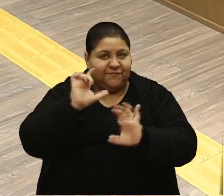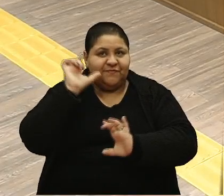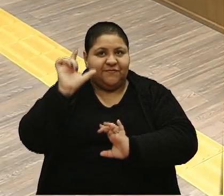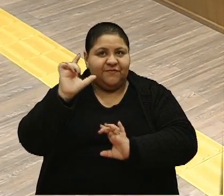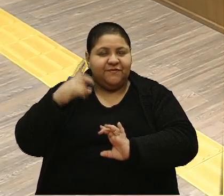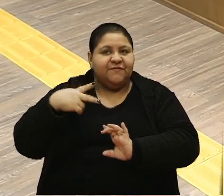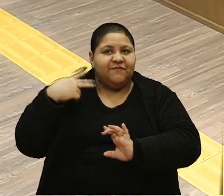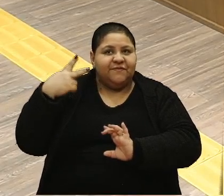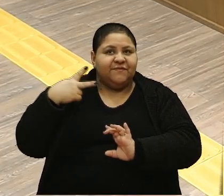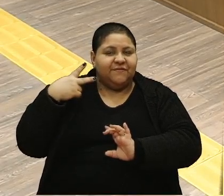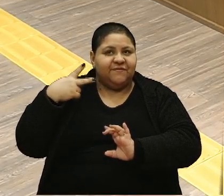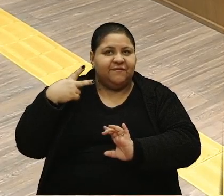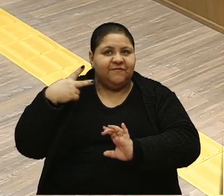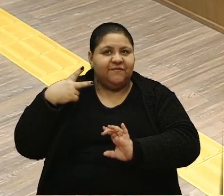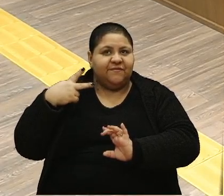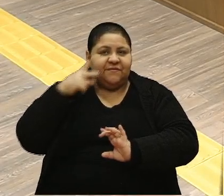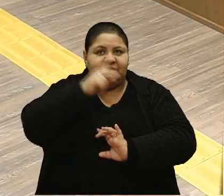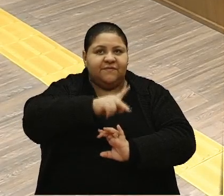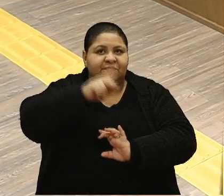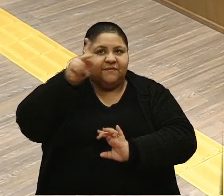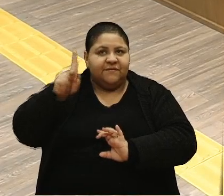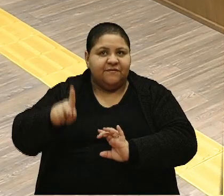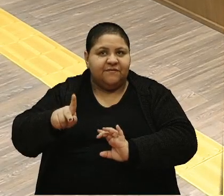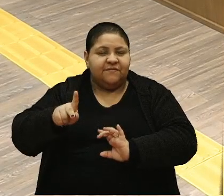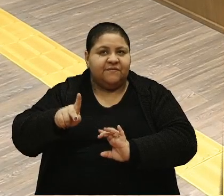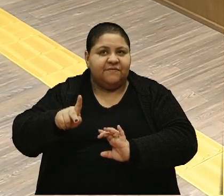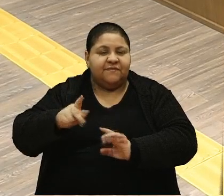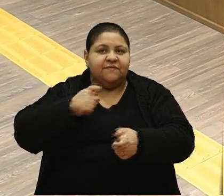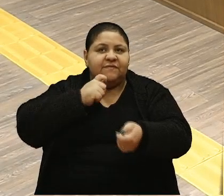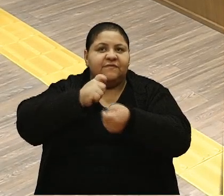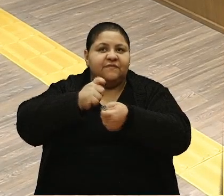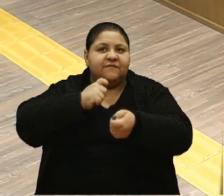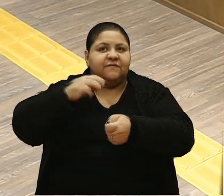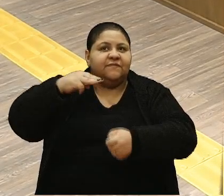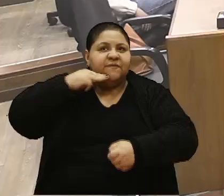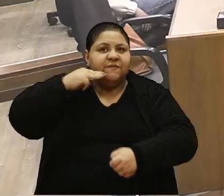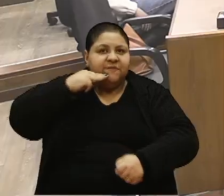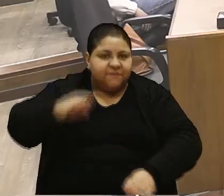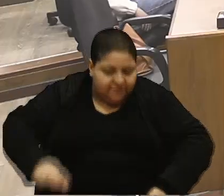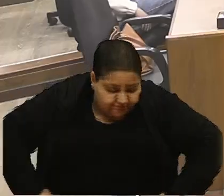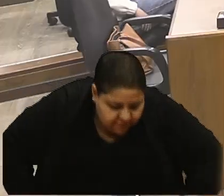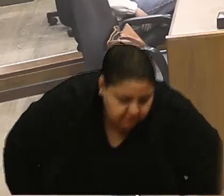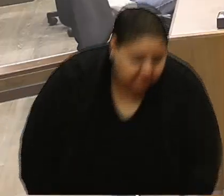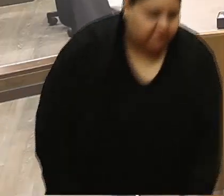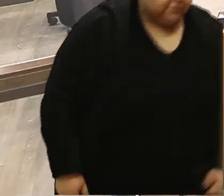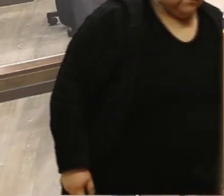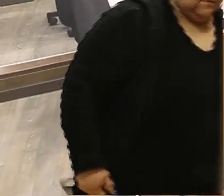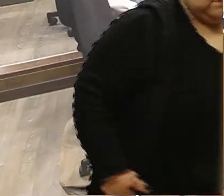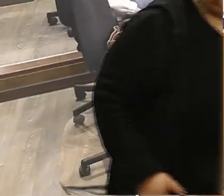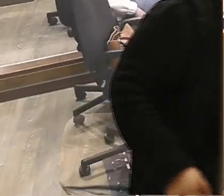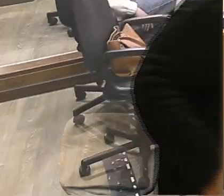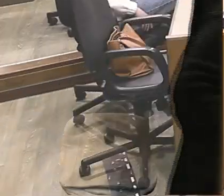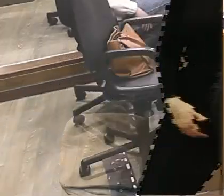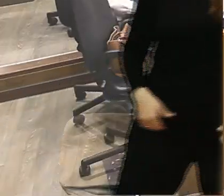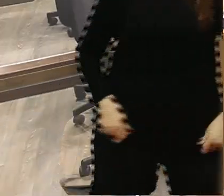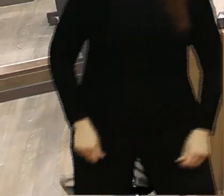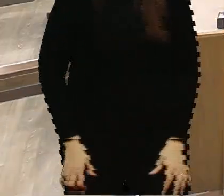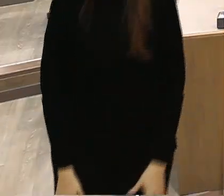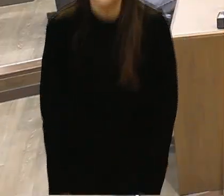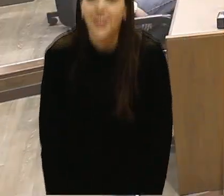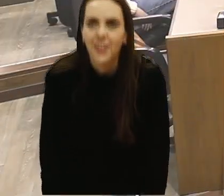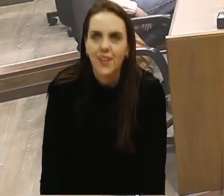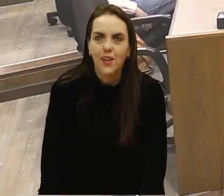palavra, vereadora, professora, jornalista Marisol Santos. Muito obrigada, presidente Lucas, colegas vereadores,